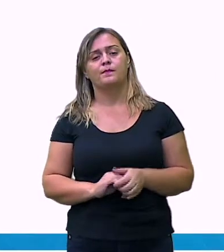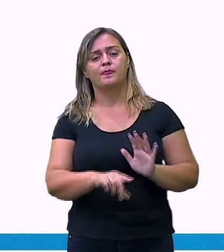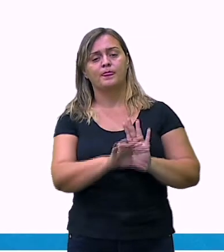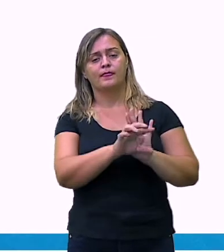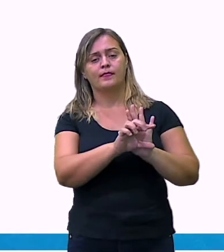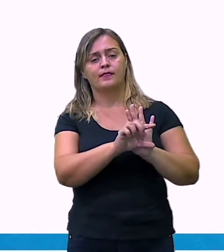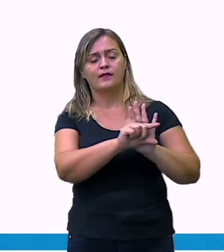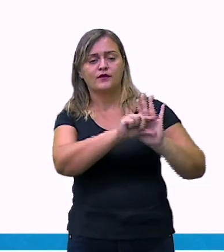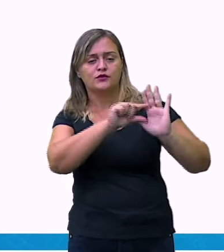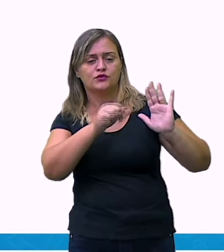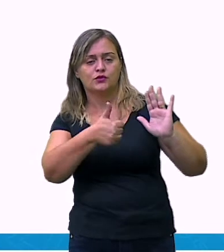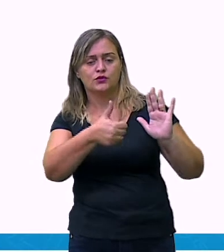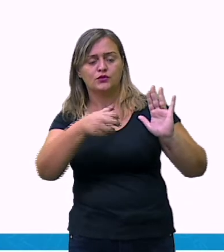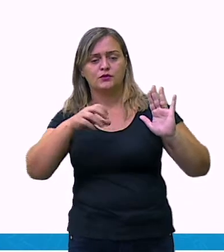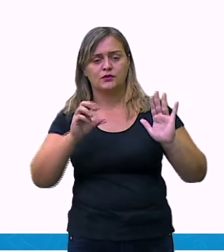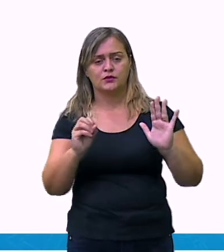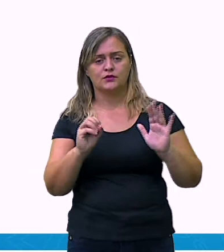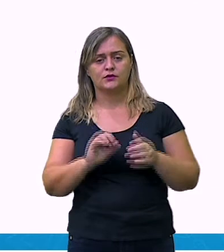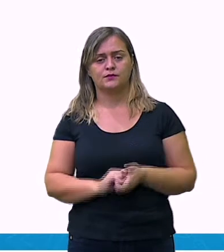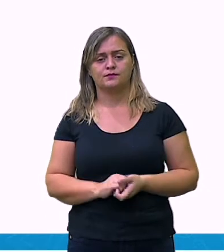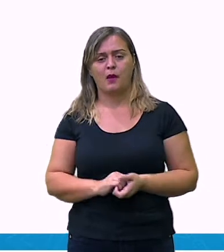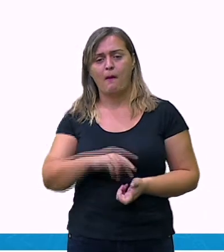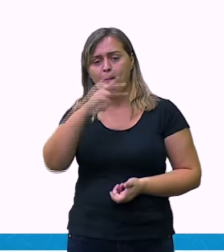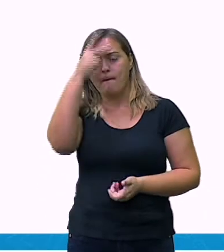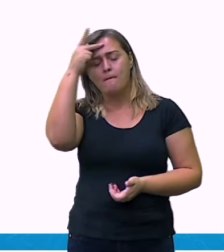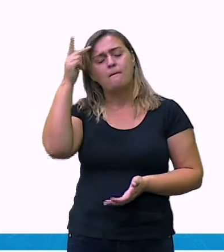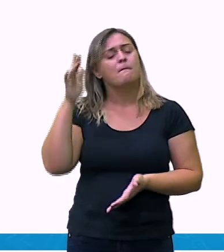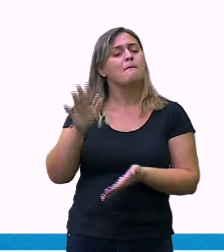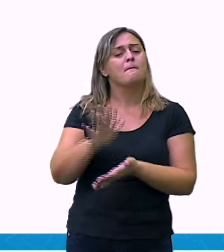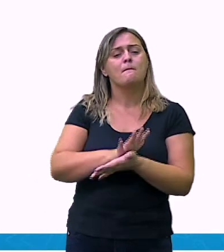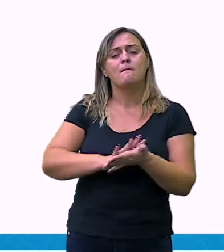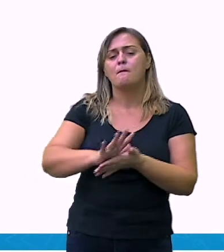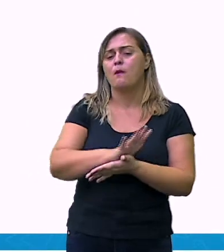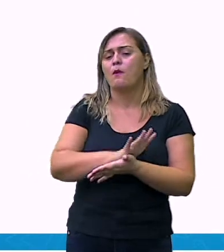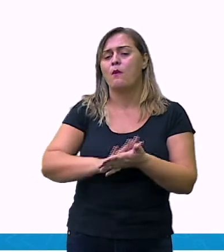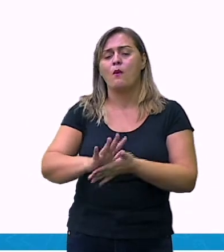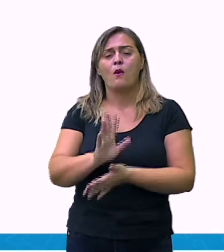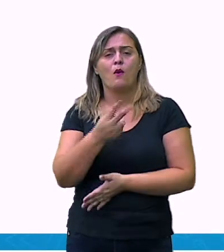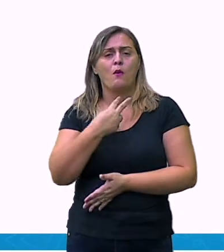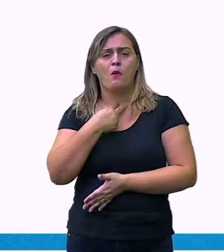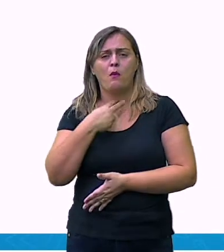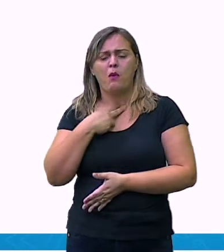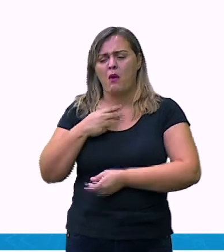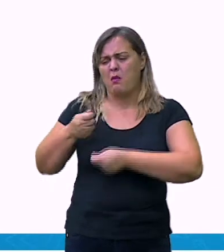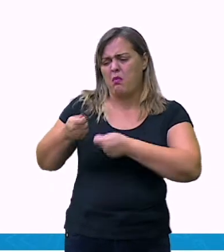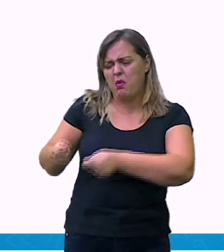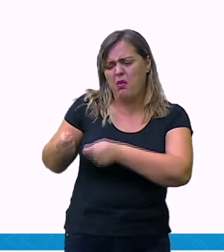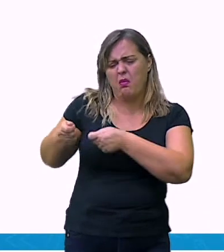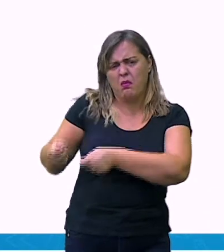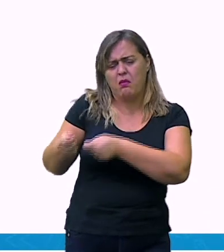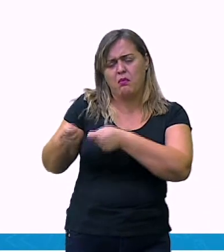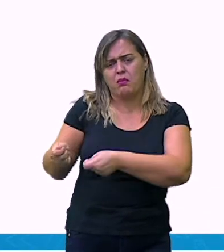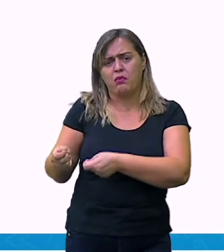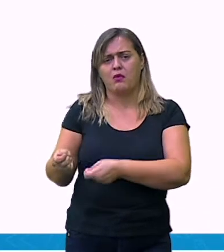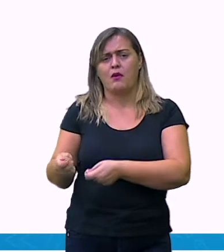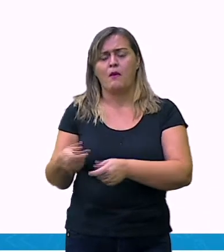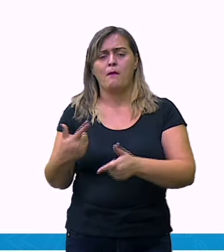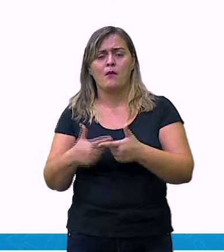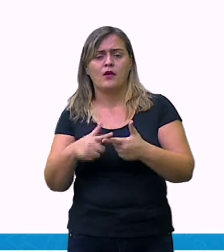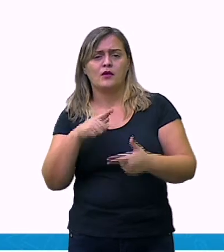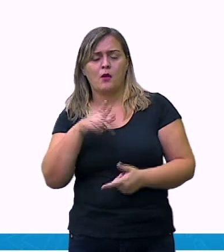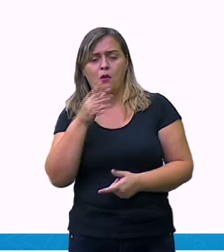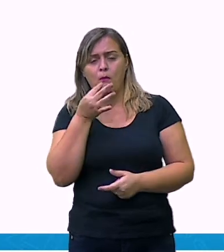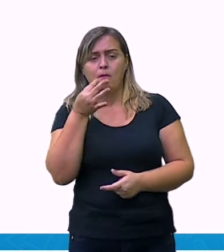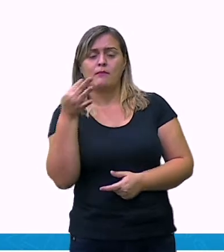10º. Ninguém pode ser molestado por suas opiniões, incluindo opiniões